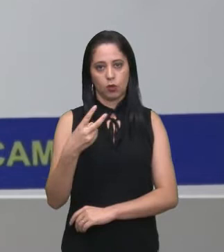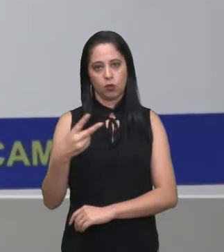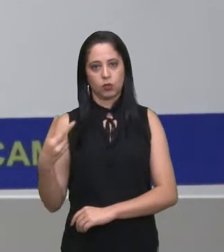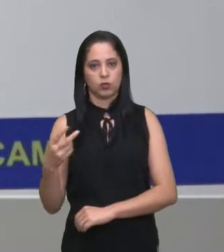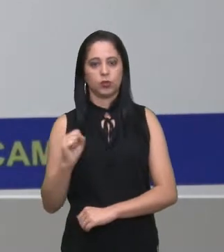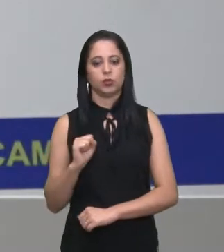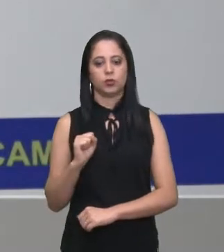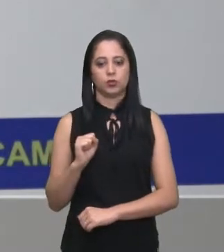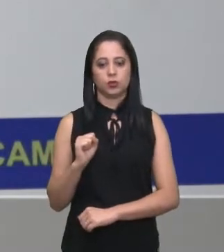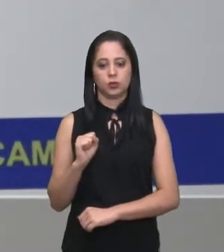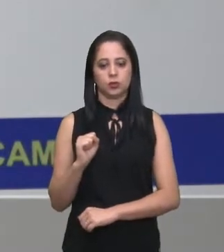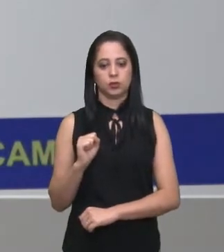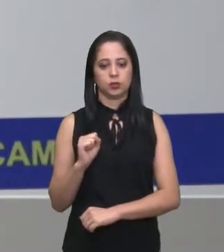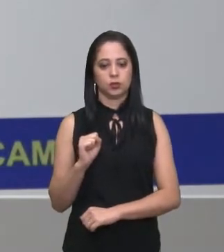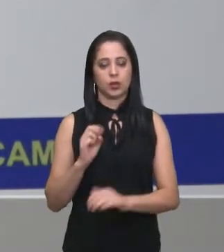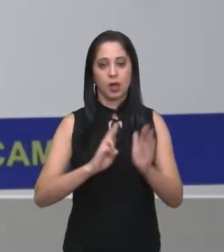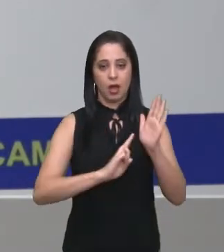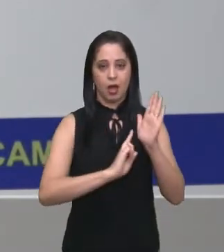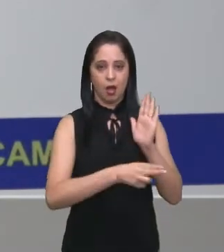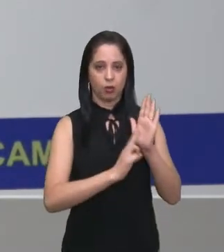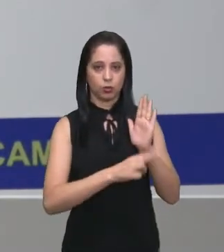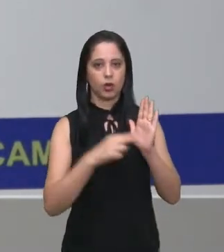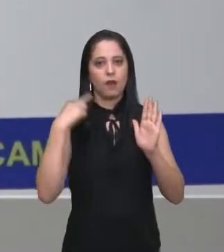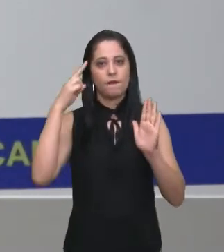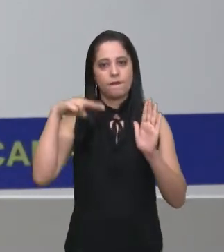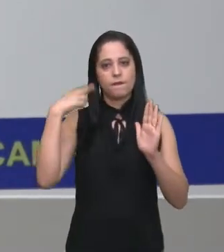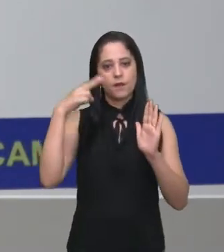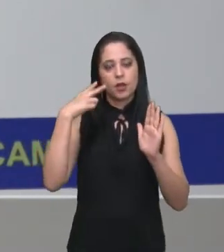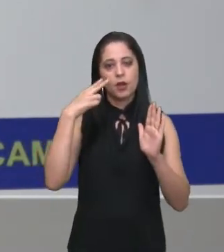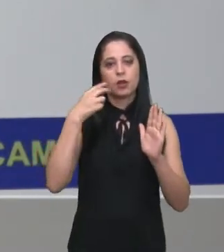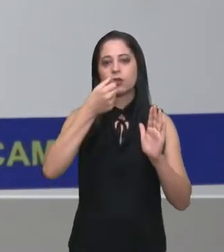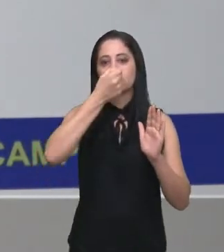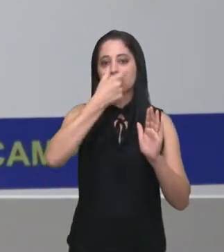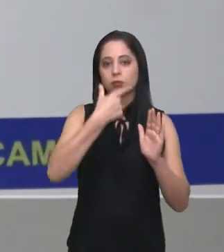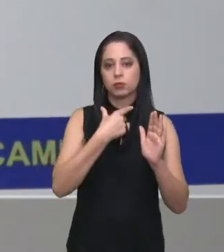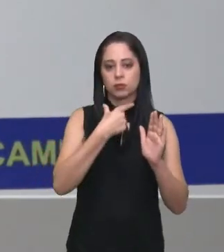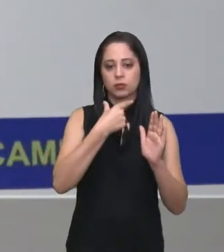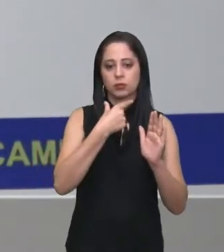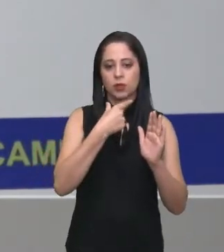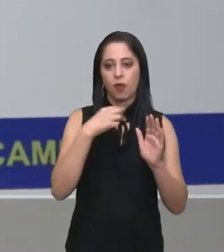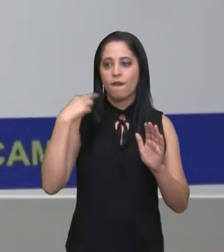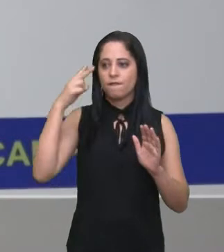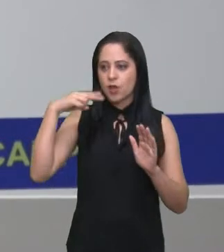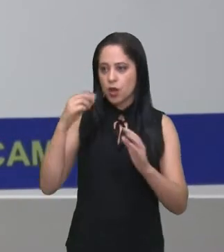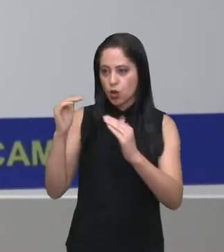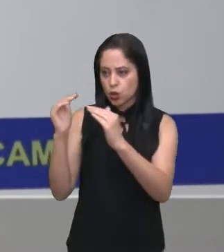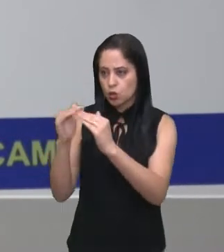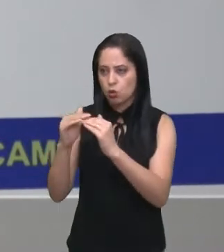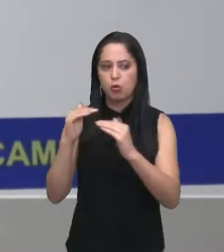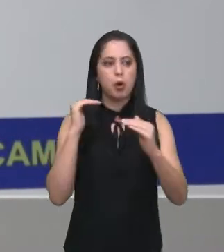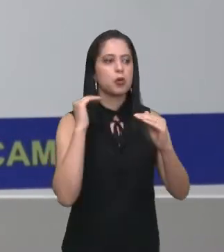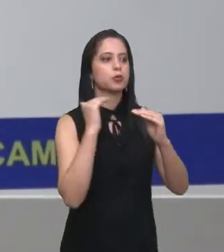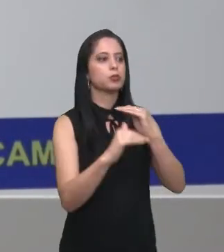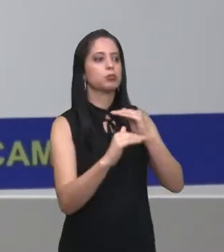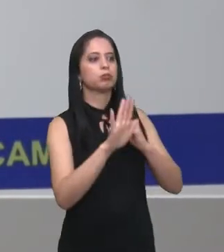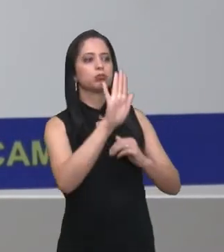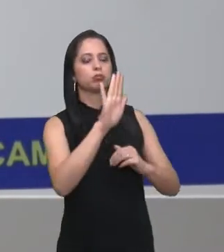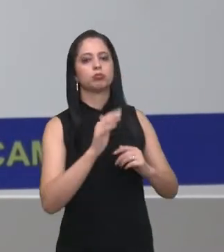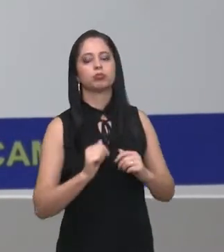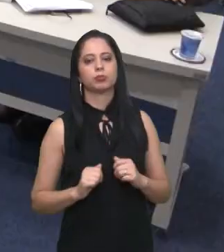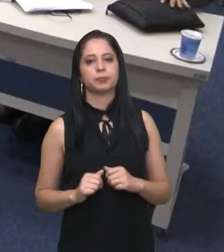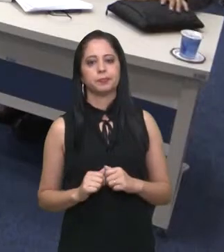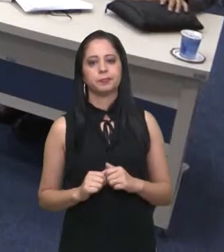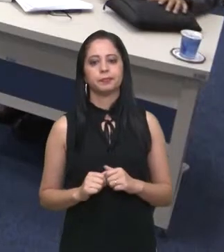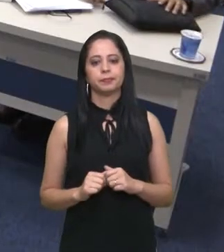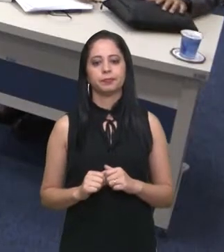64/2022, de autoria do vereador Roberto do Eleven. Vereadores favoráveis, permaneçam como estão. Os contrários se